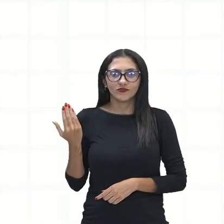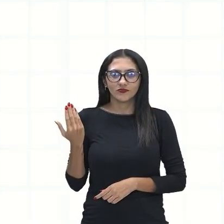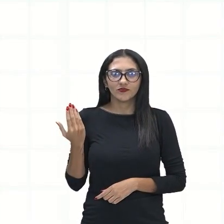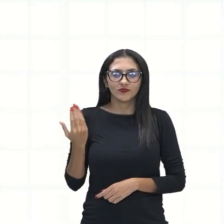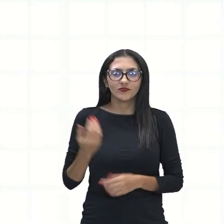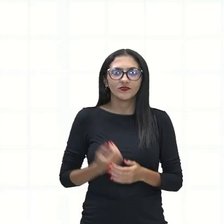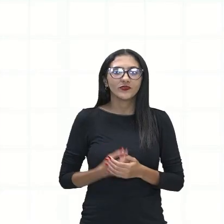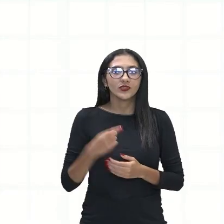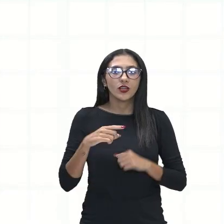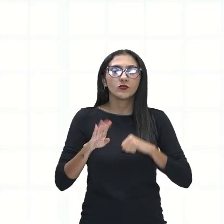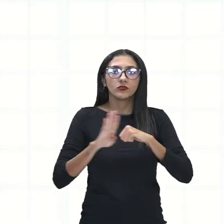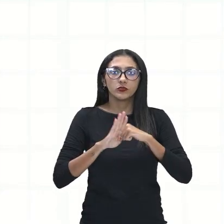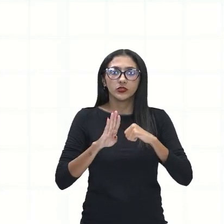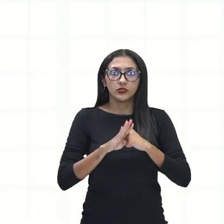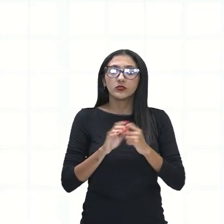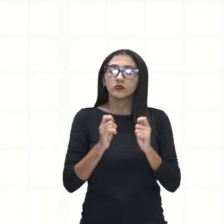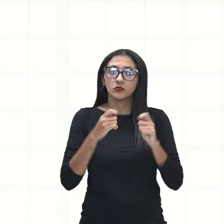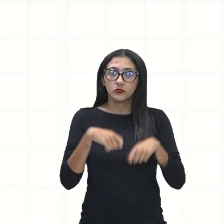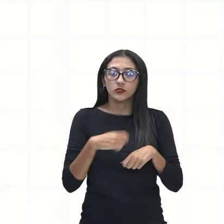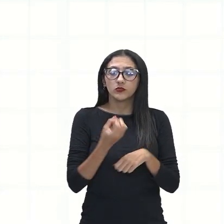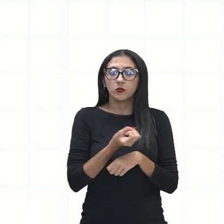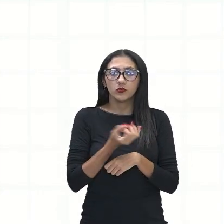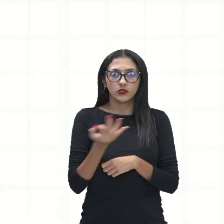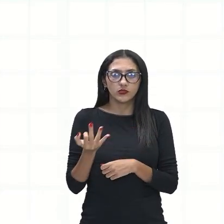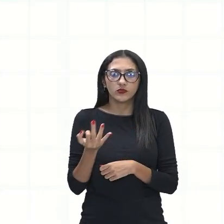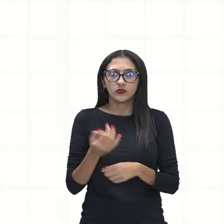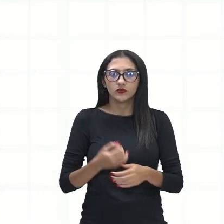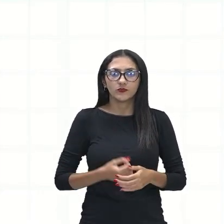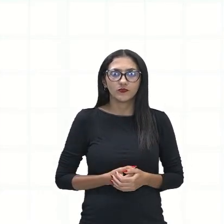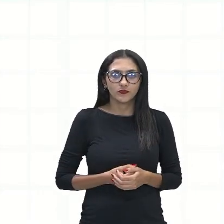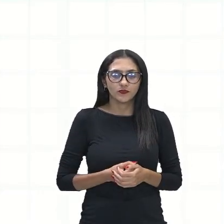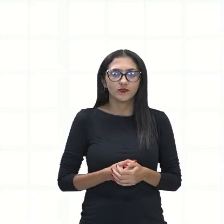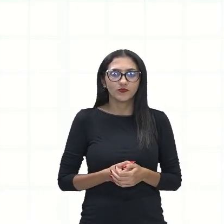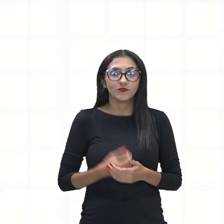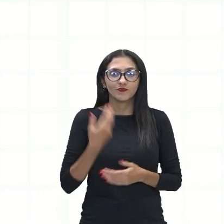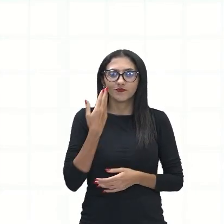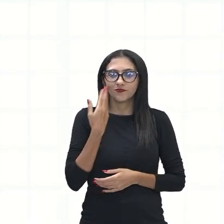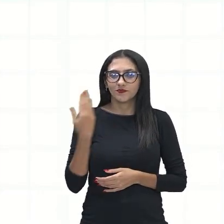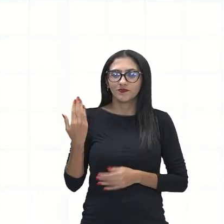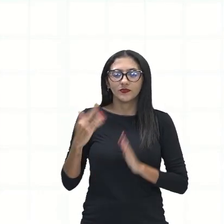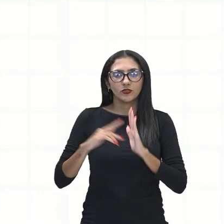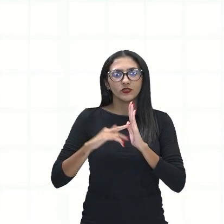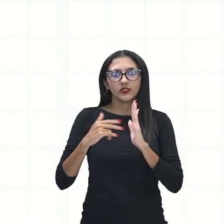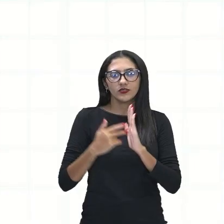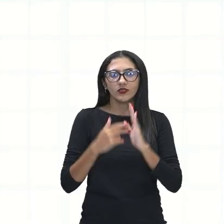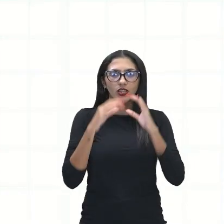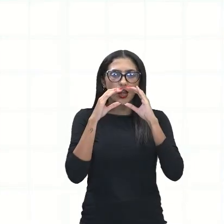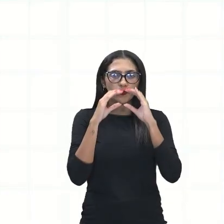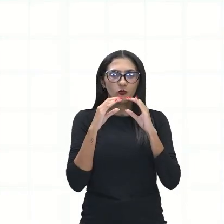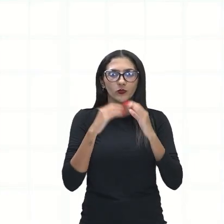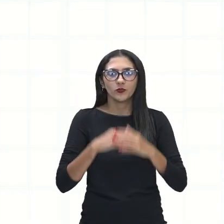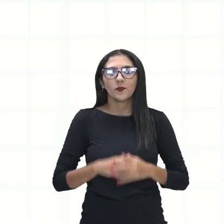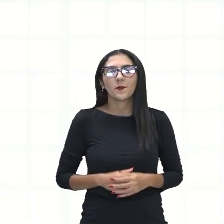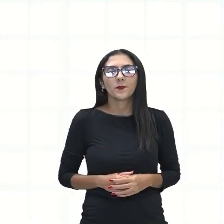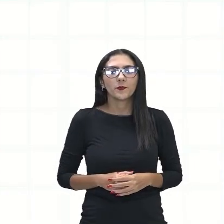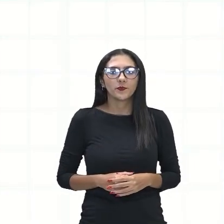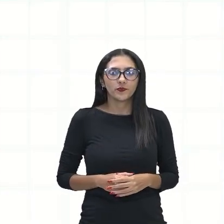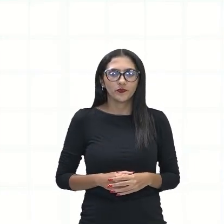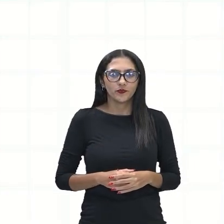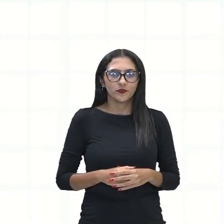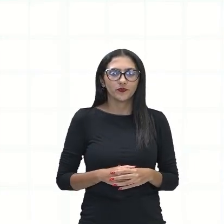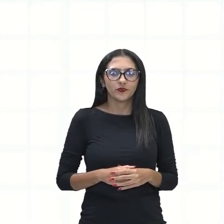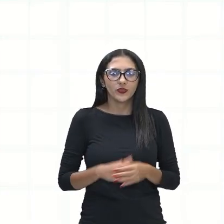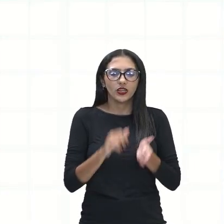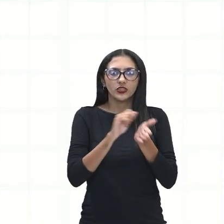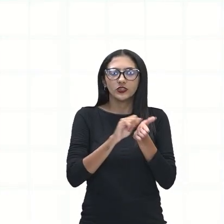substantivo contável, só acrescentei o S e tá aqui o significado, né? Hambúrguer, a imagem já fala, mas a gente escreveu aqui